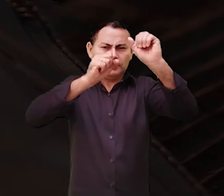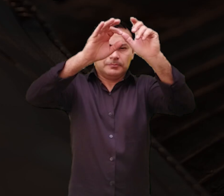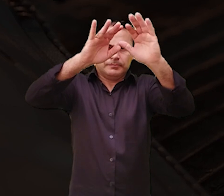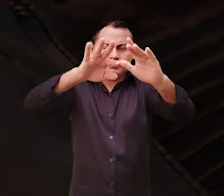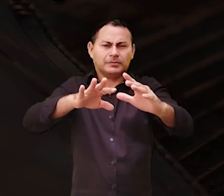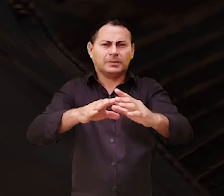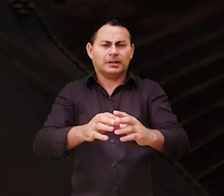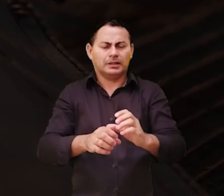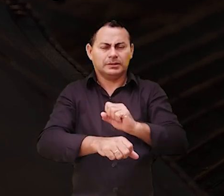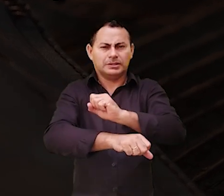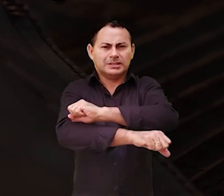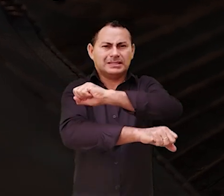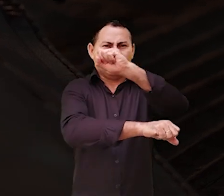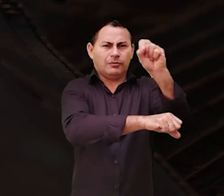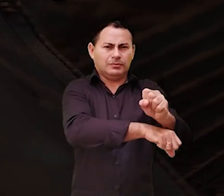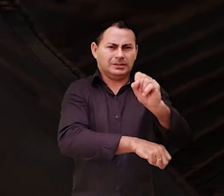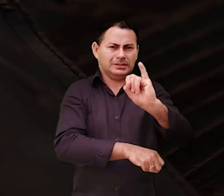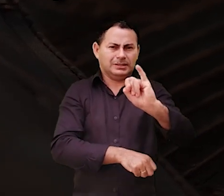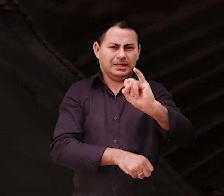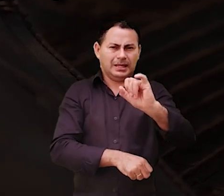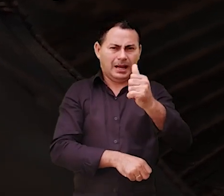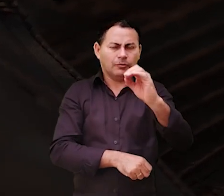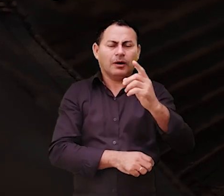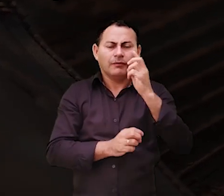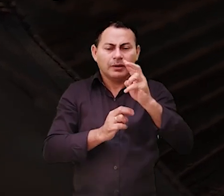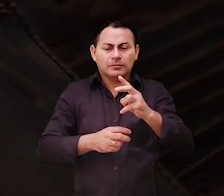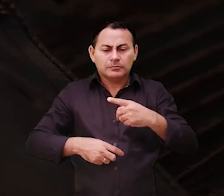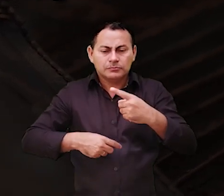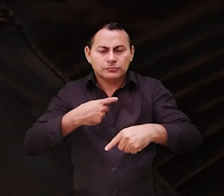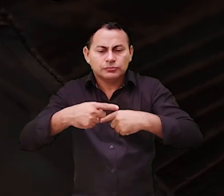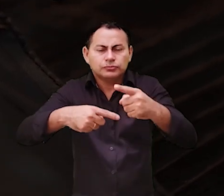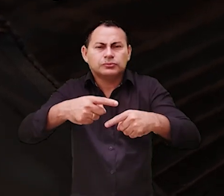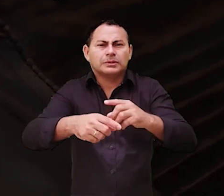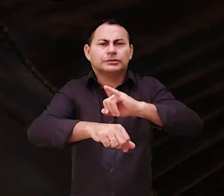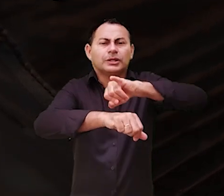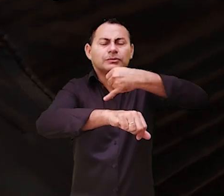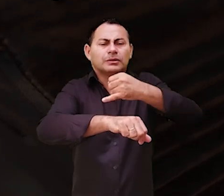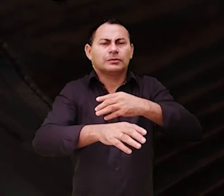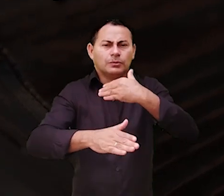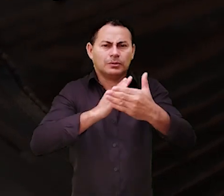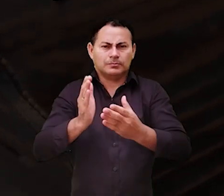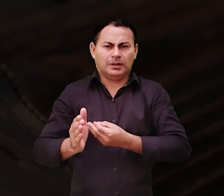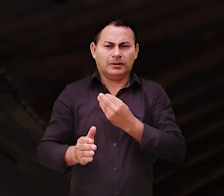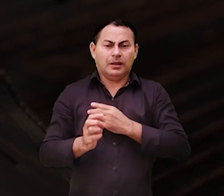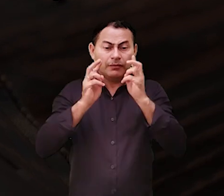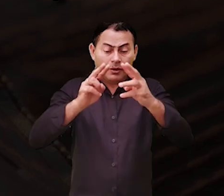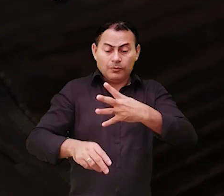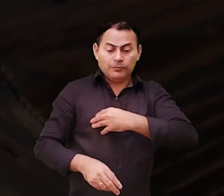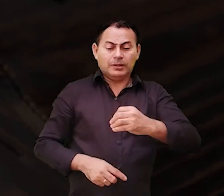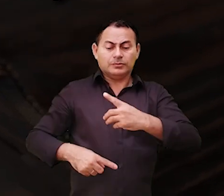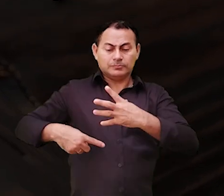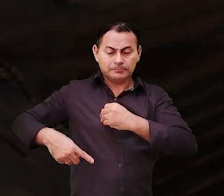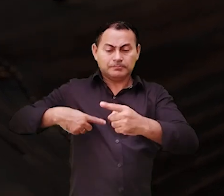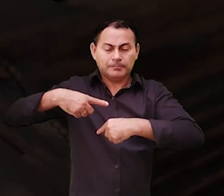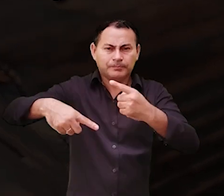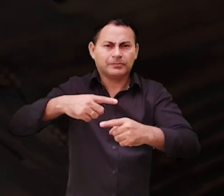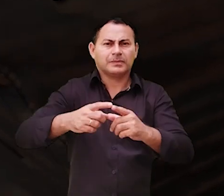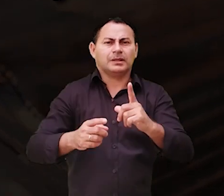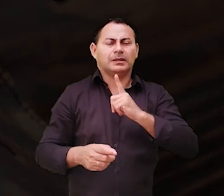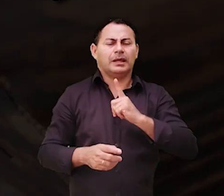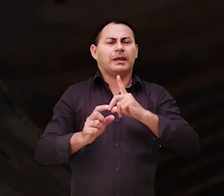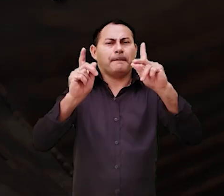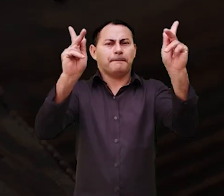Que o Senhor o abençoe desde Sião, para que você veja a prosperidade de Jerusalém todos os dias da sua vida e veja os filhos dos